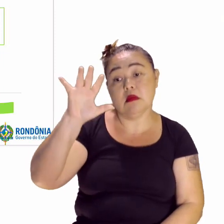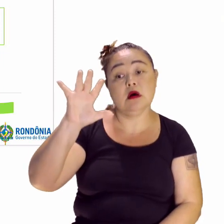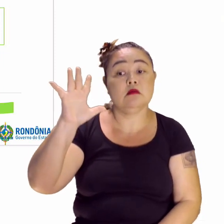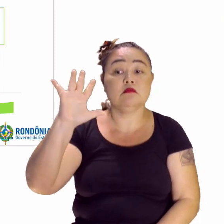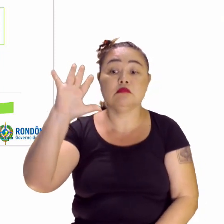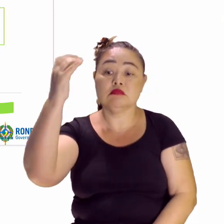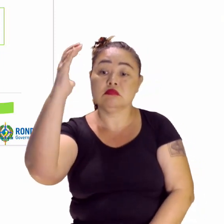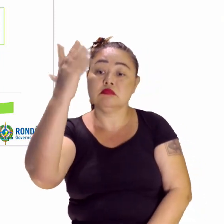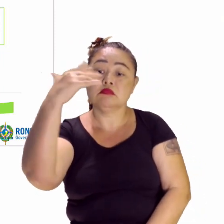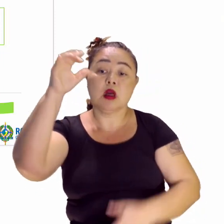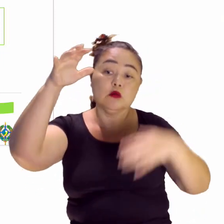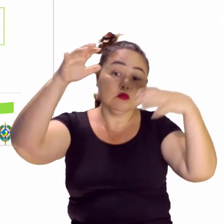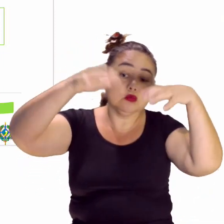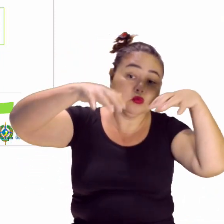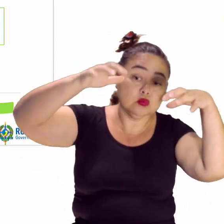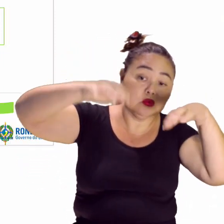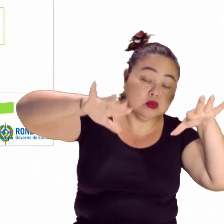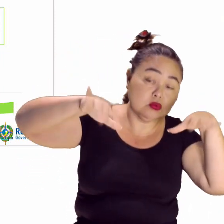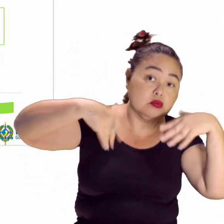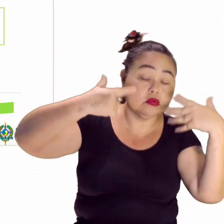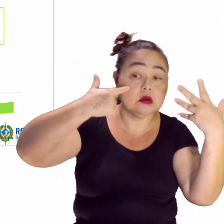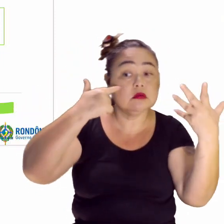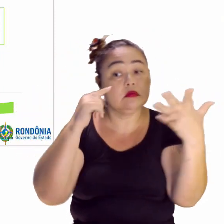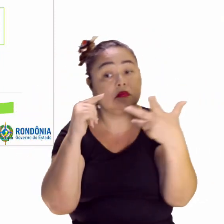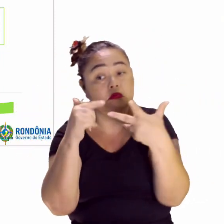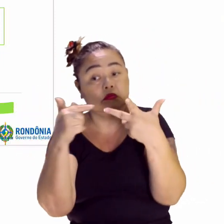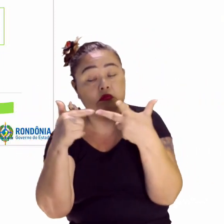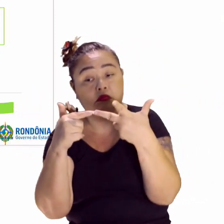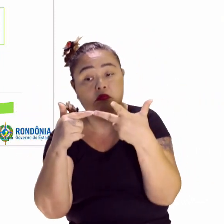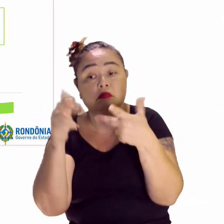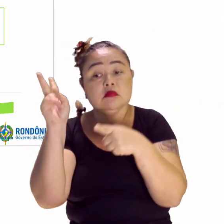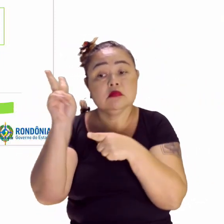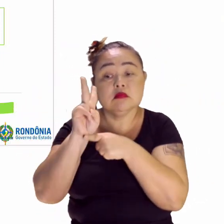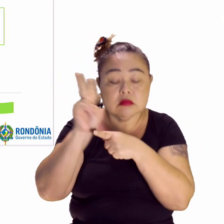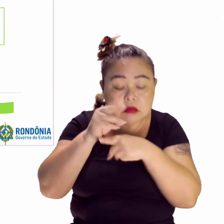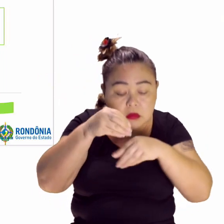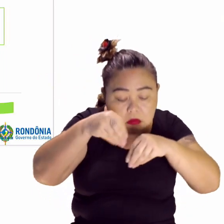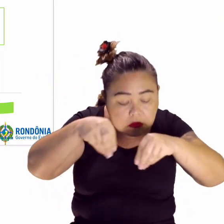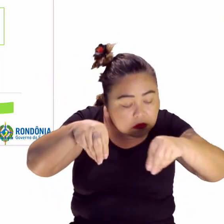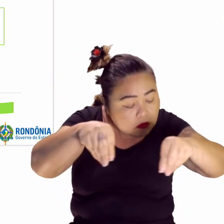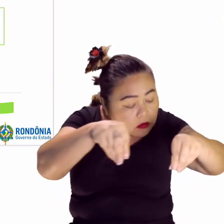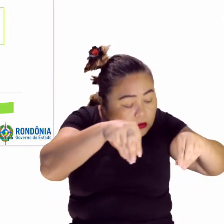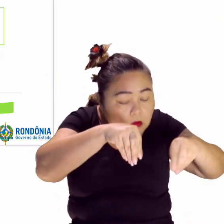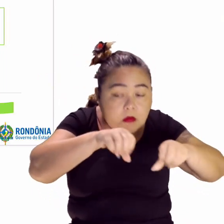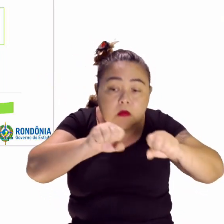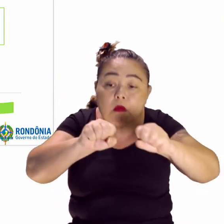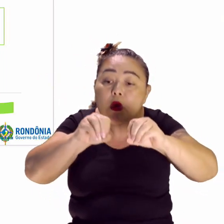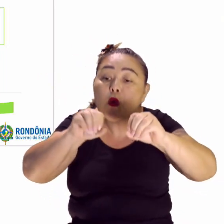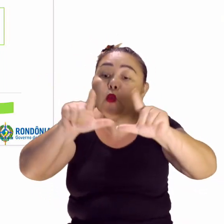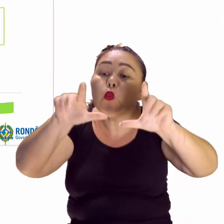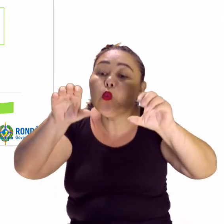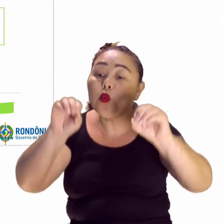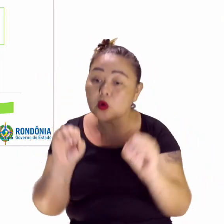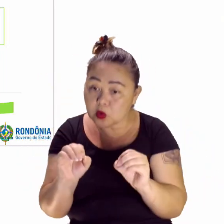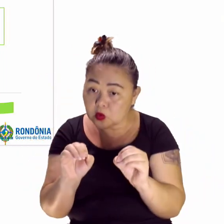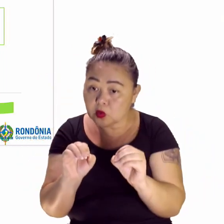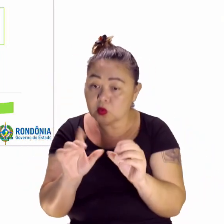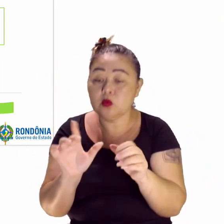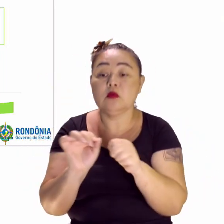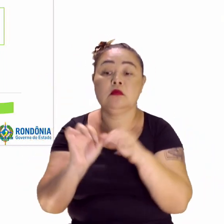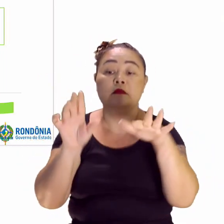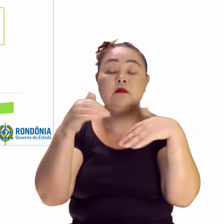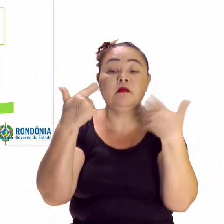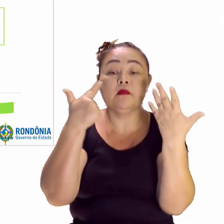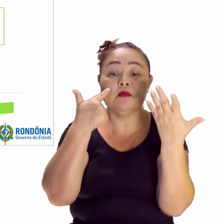questão da chuva e tratamento do solo exatamente então a gente teve uma